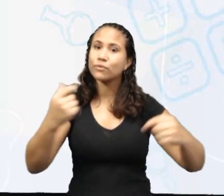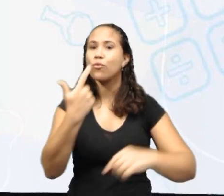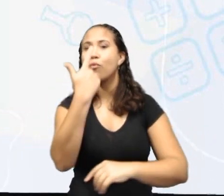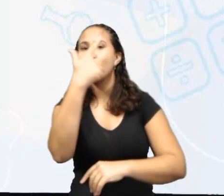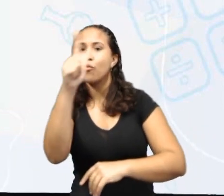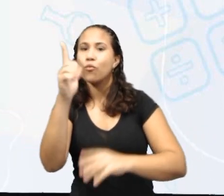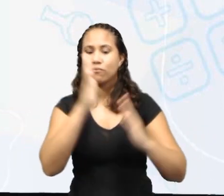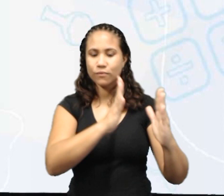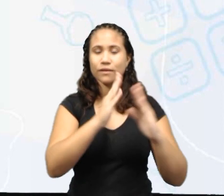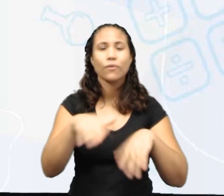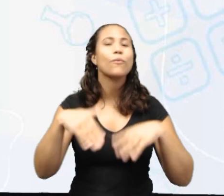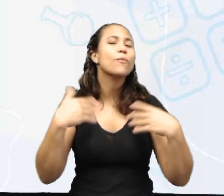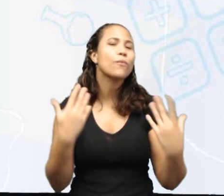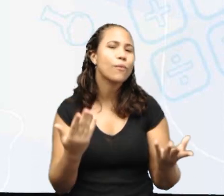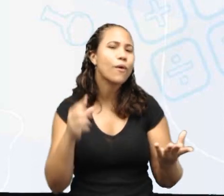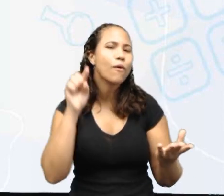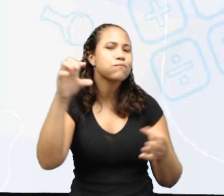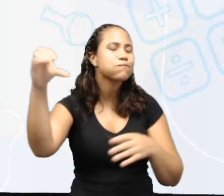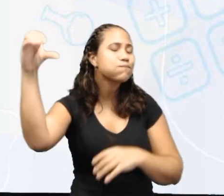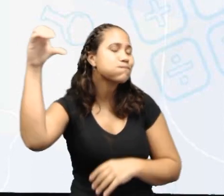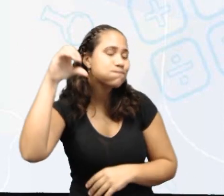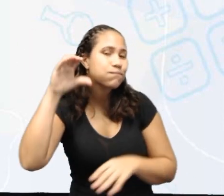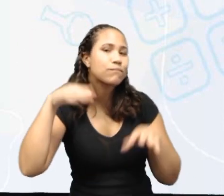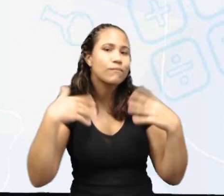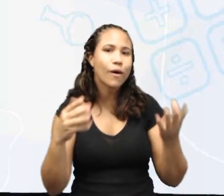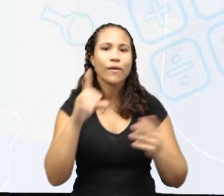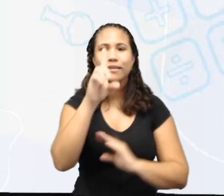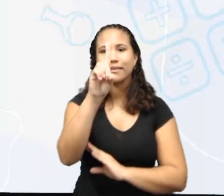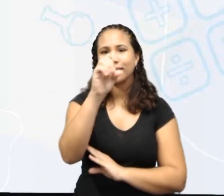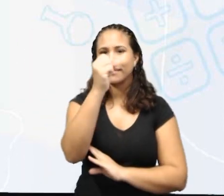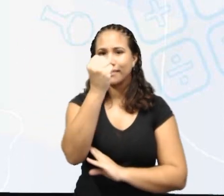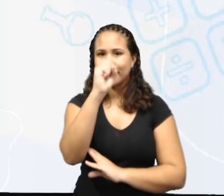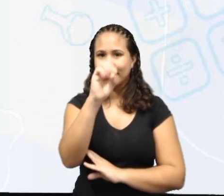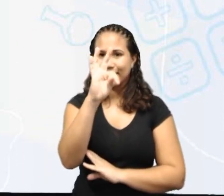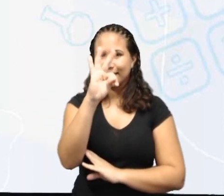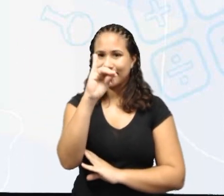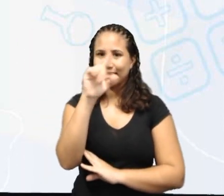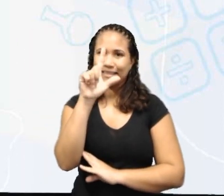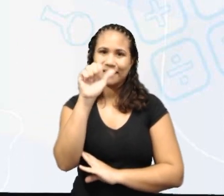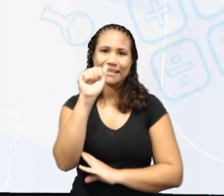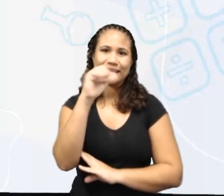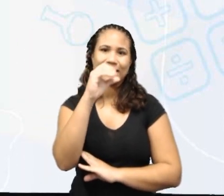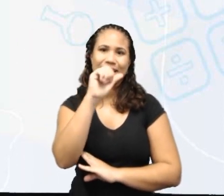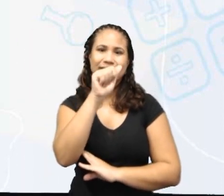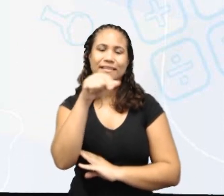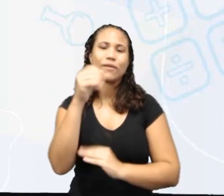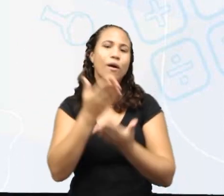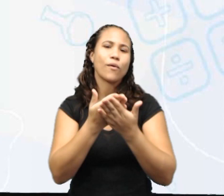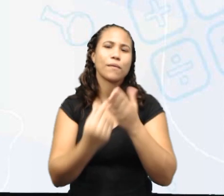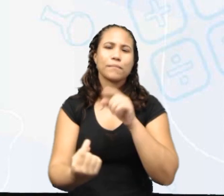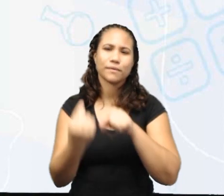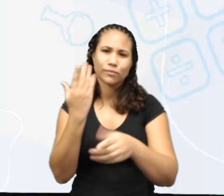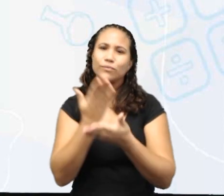processo. Lembram qual é? É o processo de destilação simples, que a gente falou na aula passada.